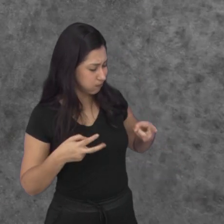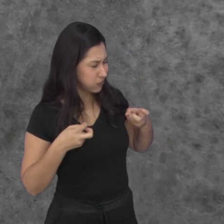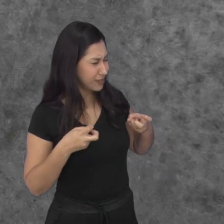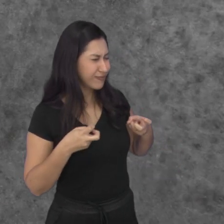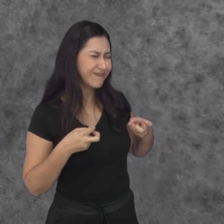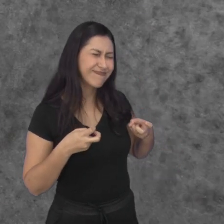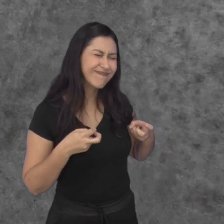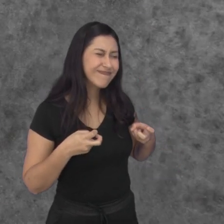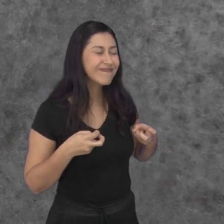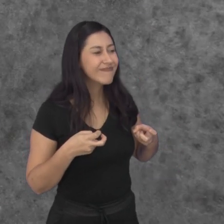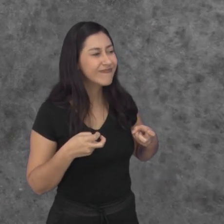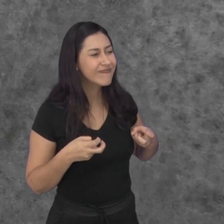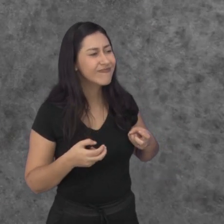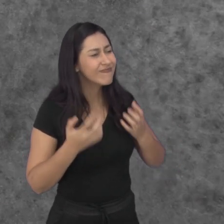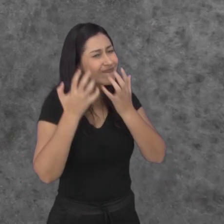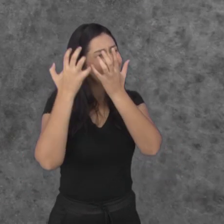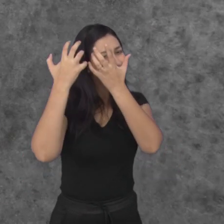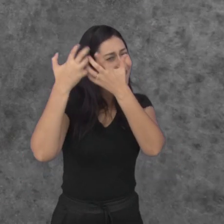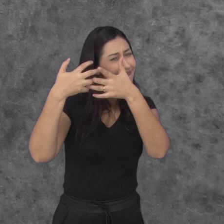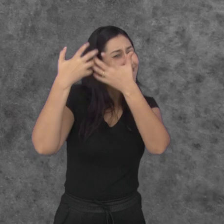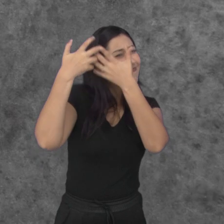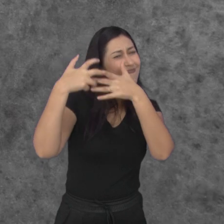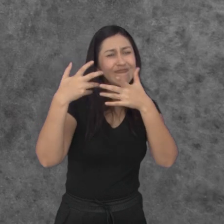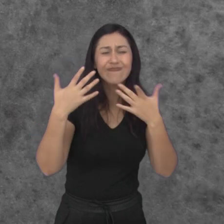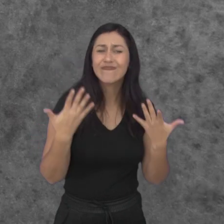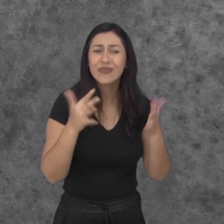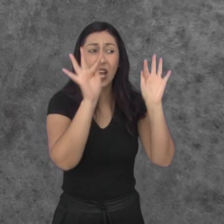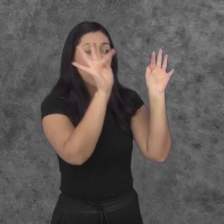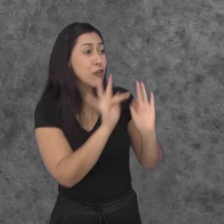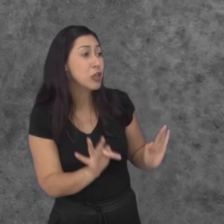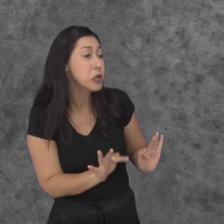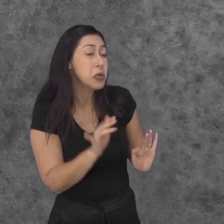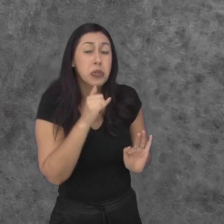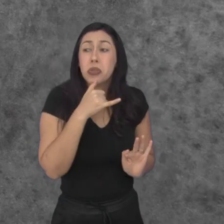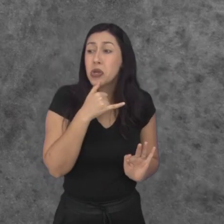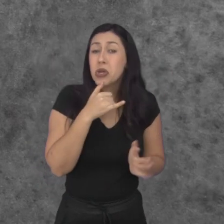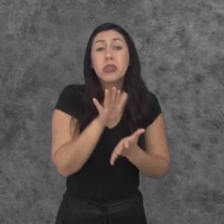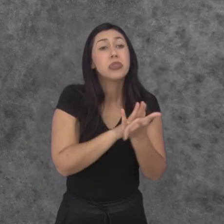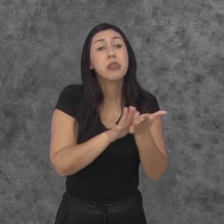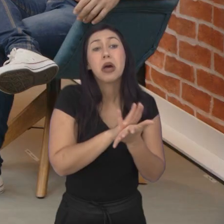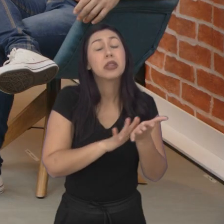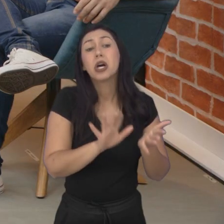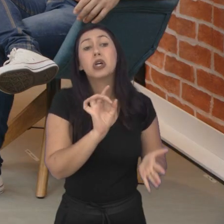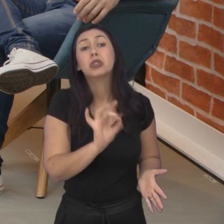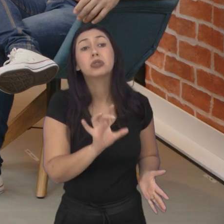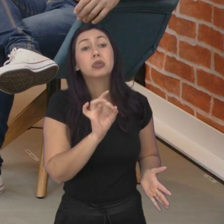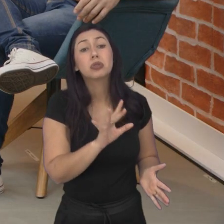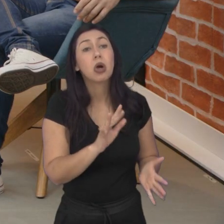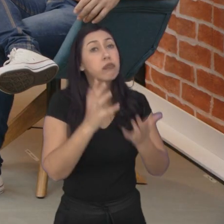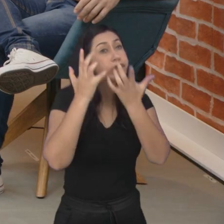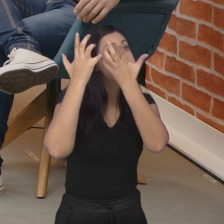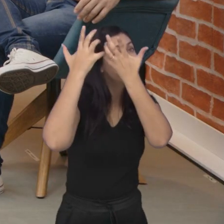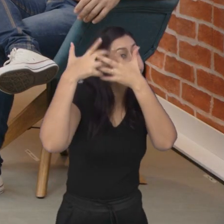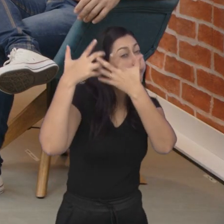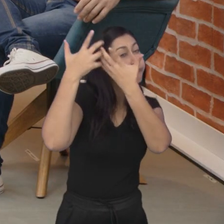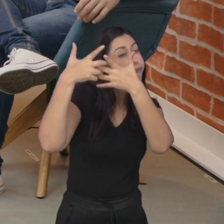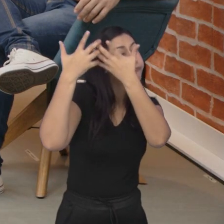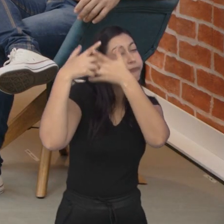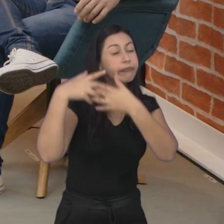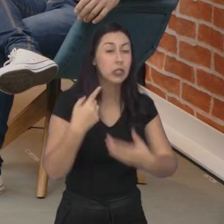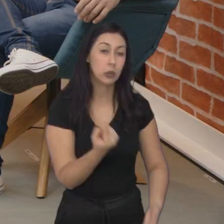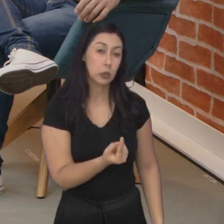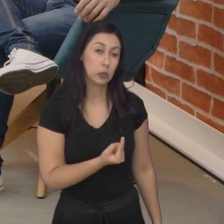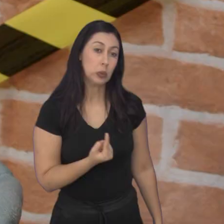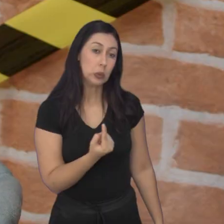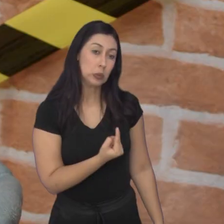melancolia que é simplesmente introspectiva, ela não é nem feliz, nem triste, ela é simplesmente um momento... Parar para refletir. Um